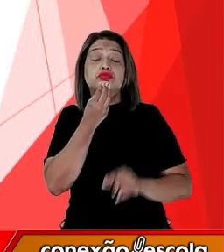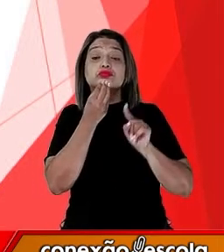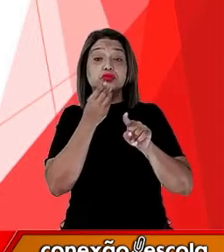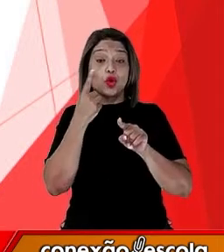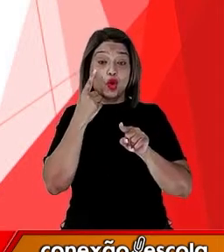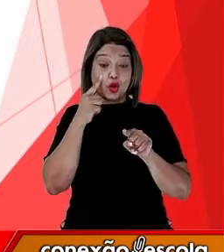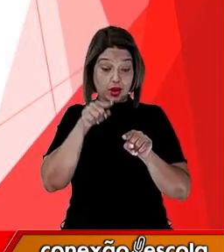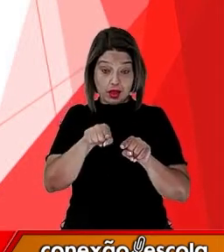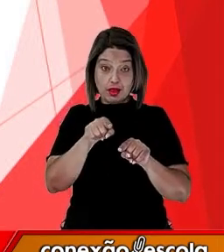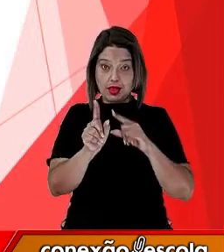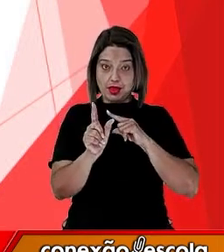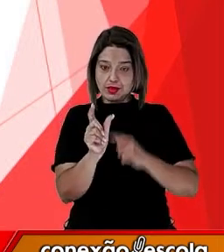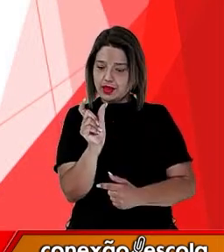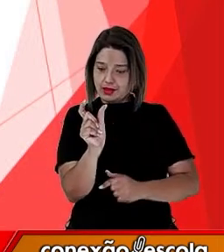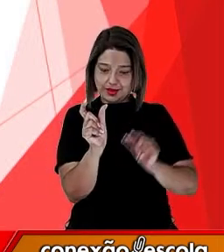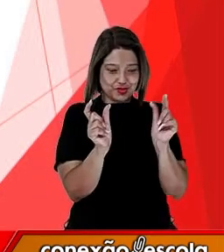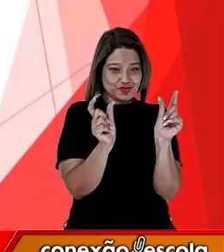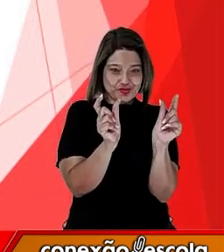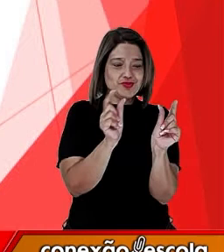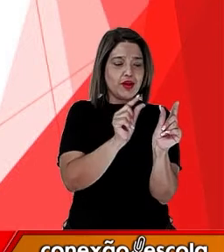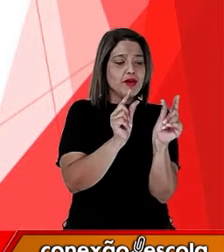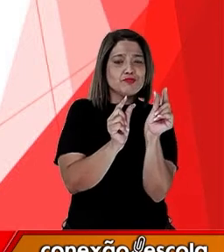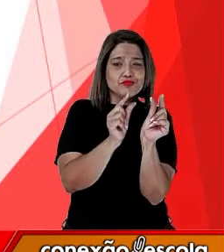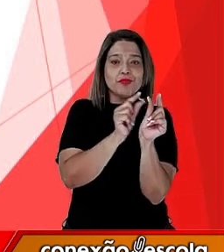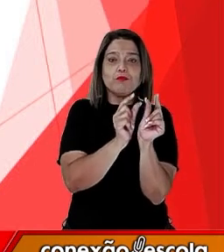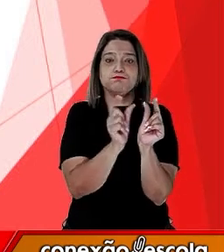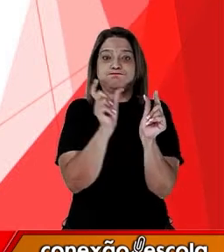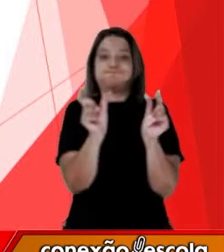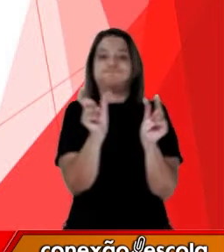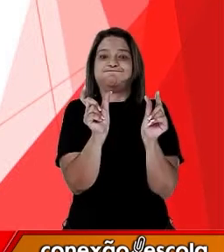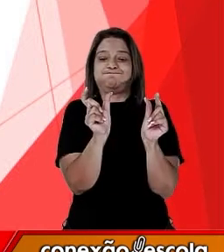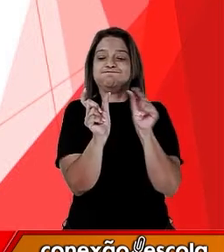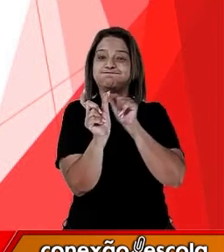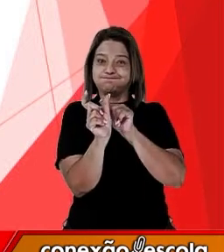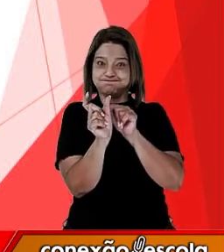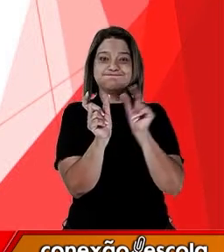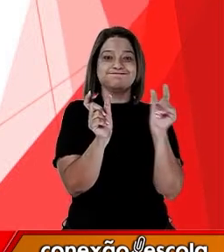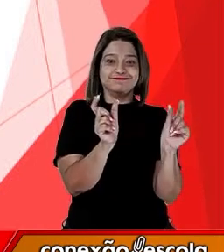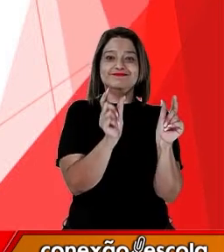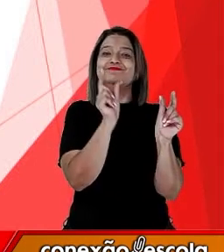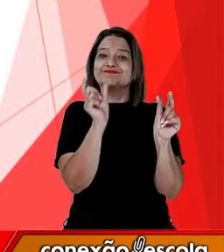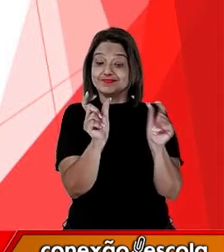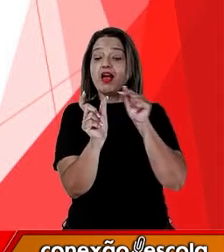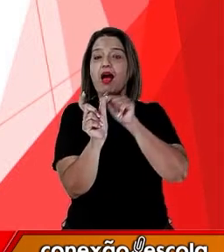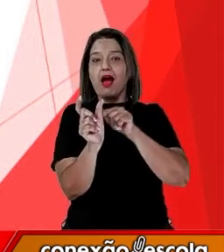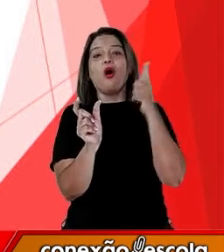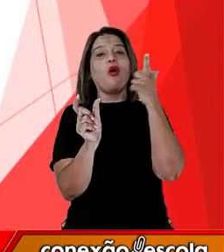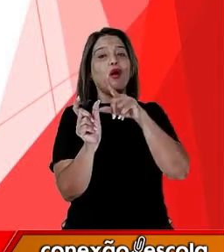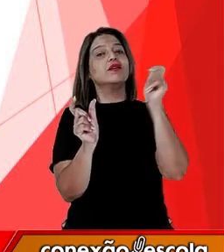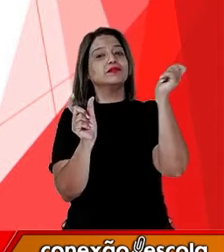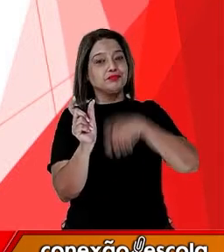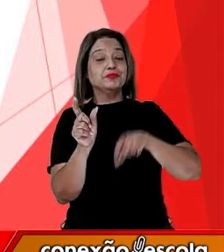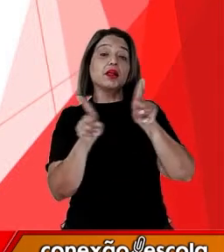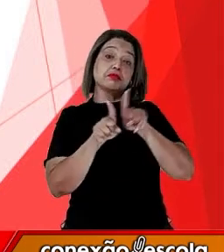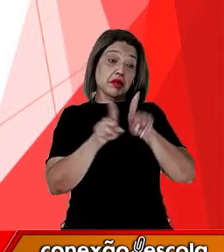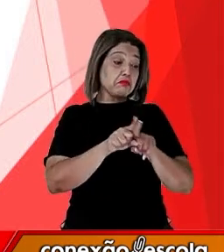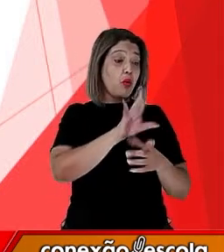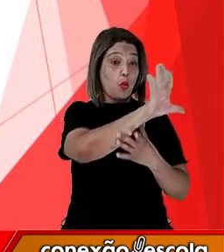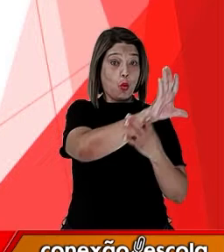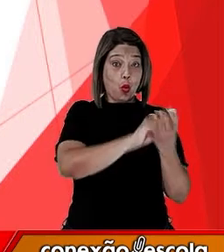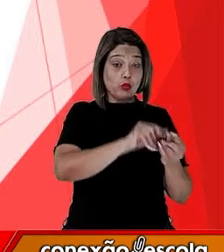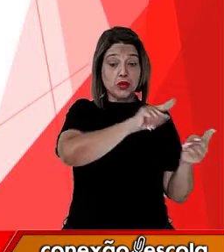foi ampliado. Assim também nós podemos ter semelhança de figuras na malha quadriculada. Ou eu